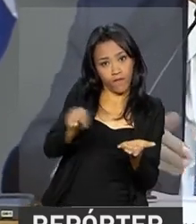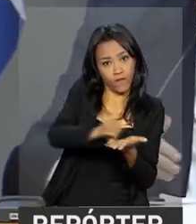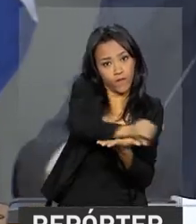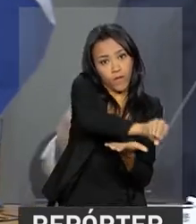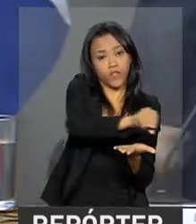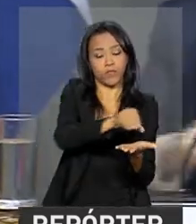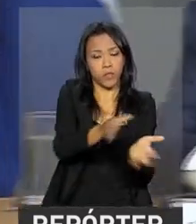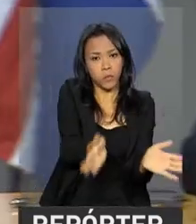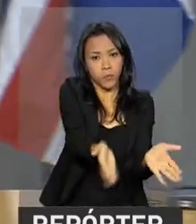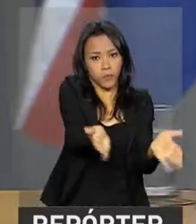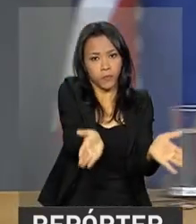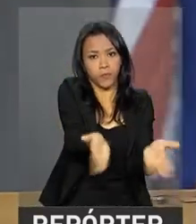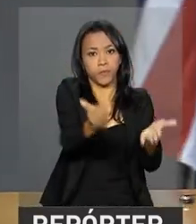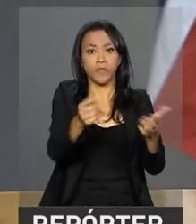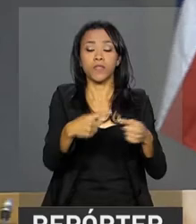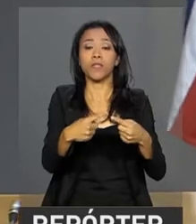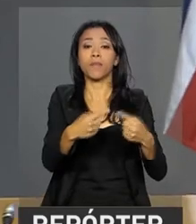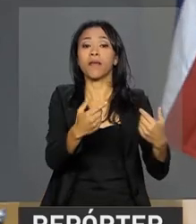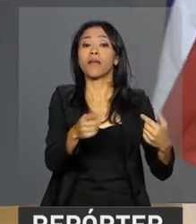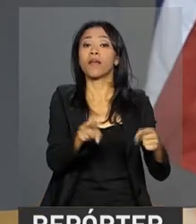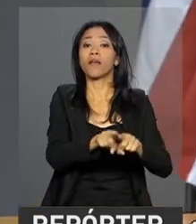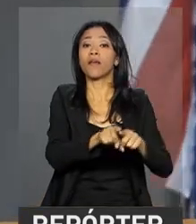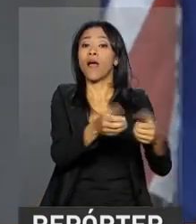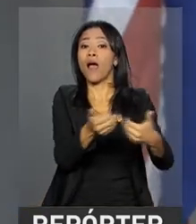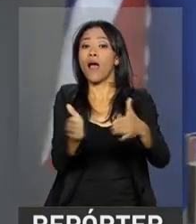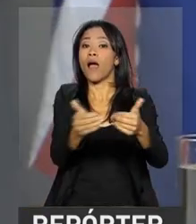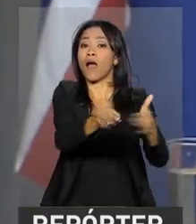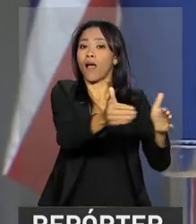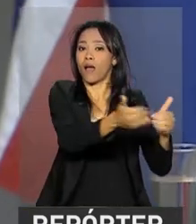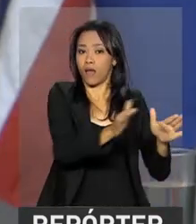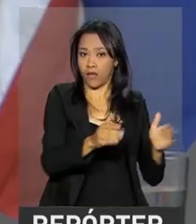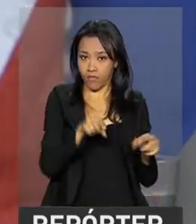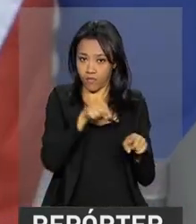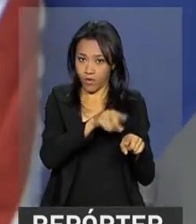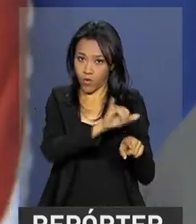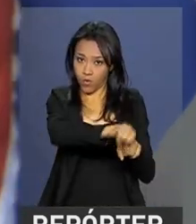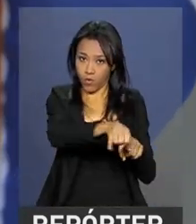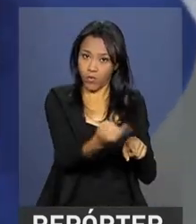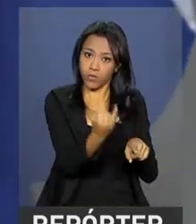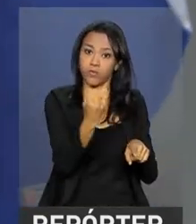e abre a oportunidade bastante